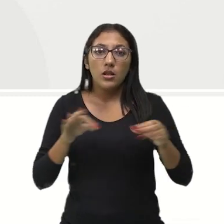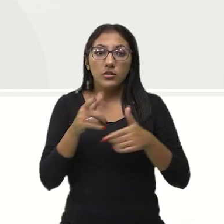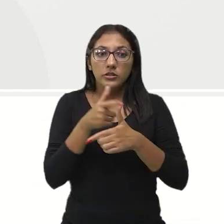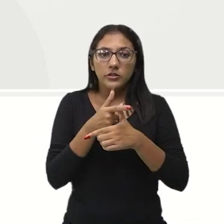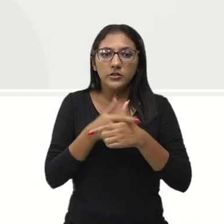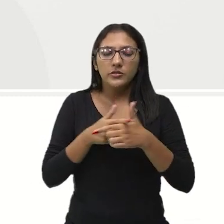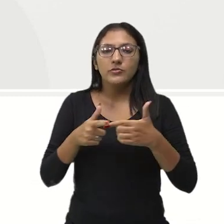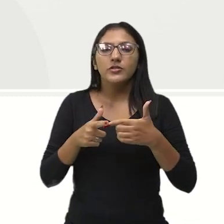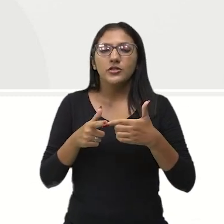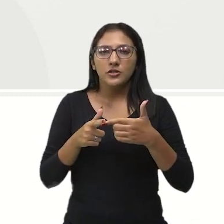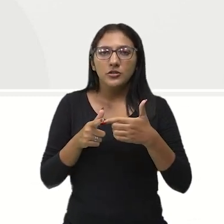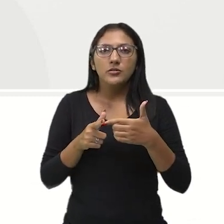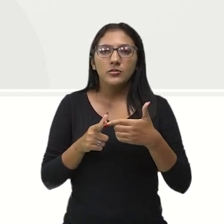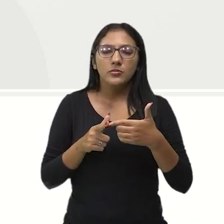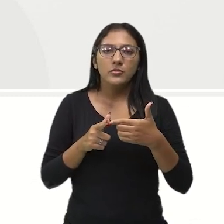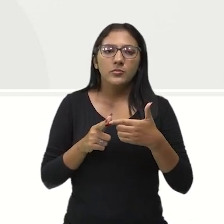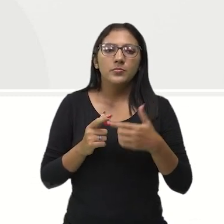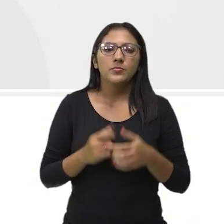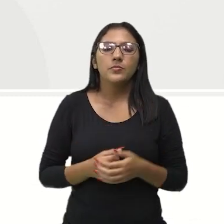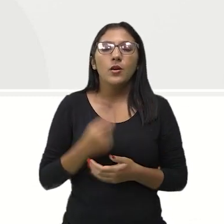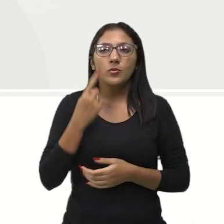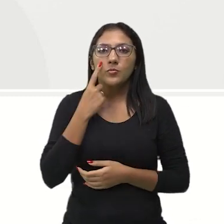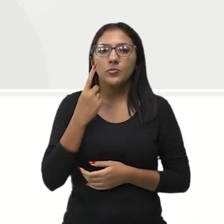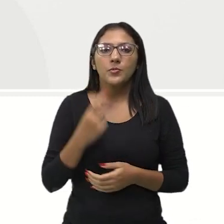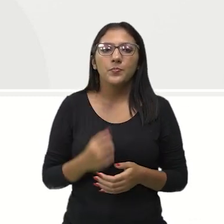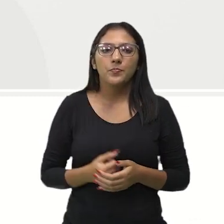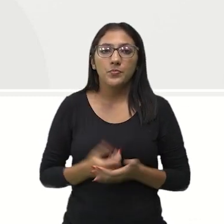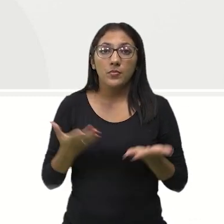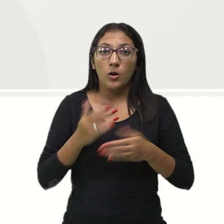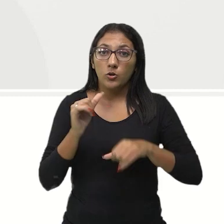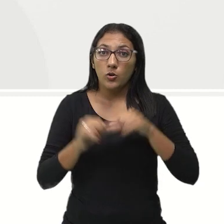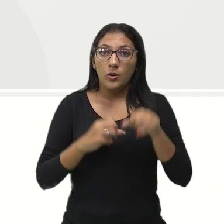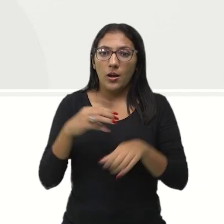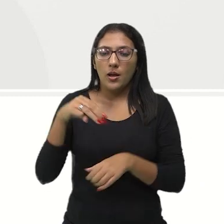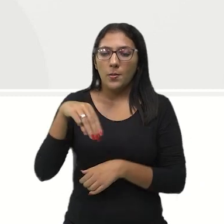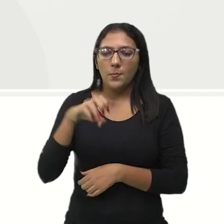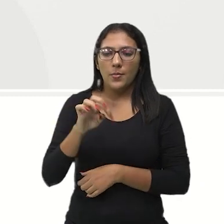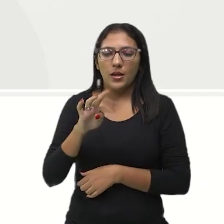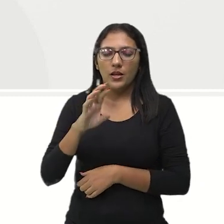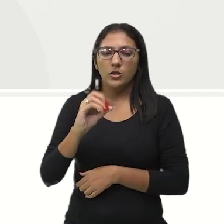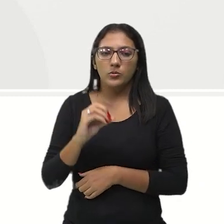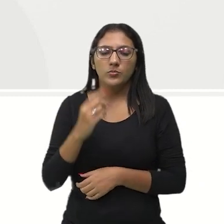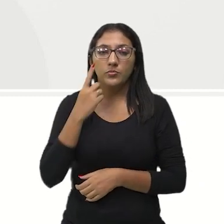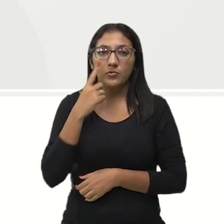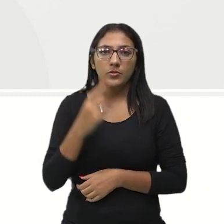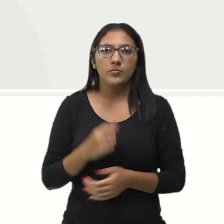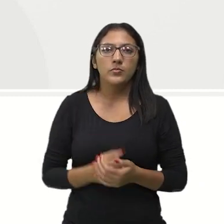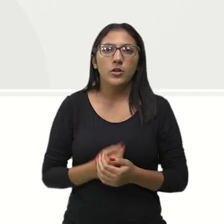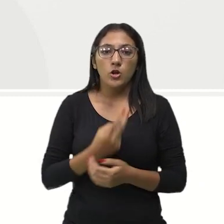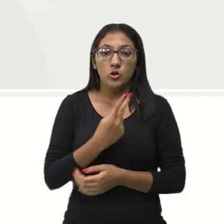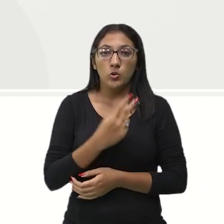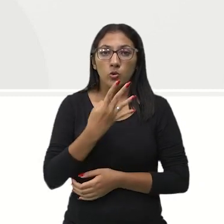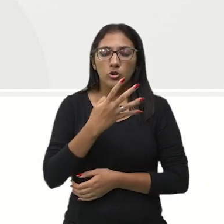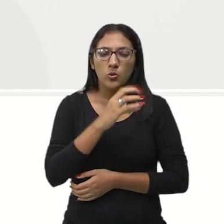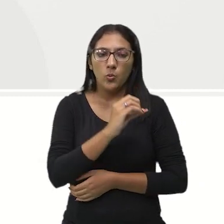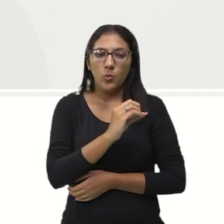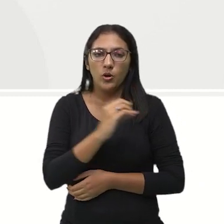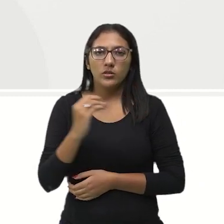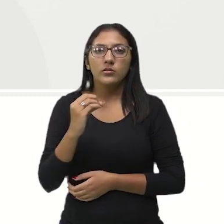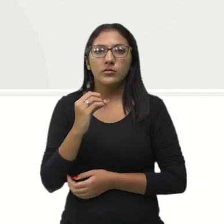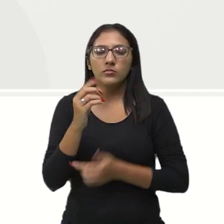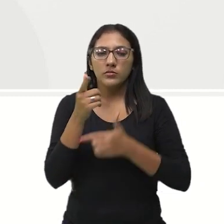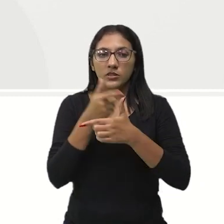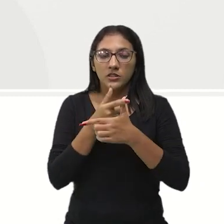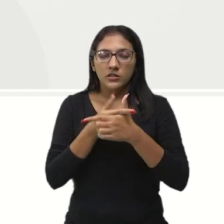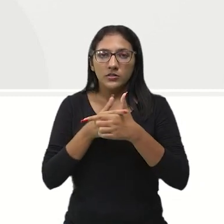pegar em metro dessa vez, 2.400 metros, e vamos dividir pelo comprimento. E aí fica esperto bem aqui,